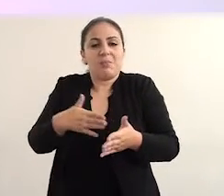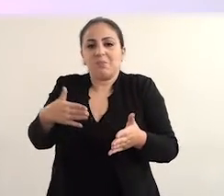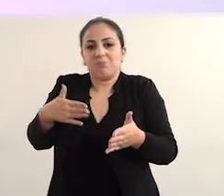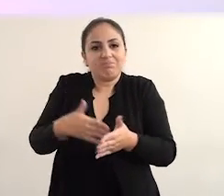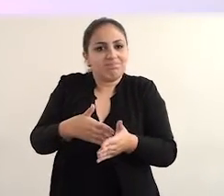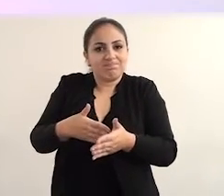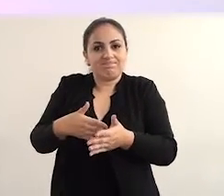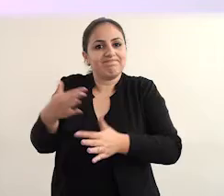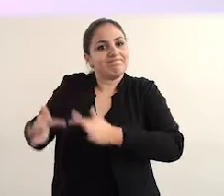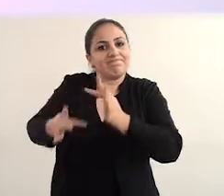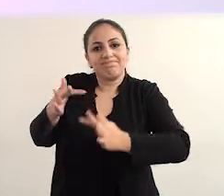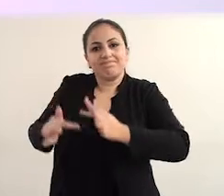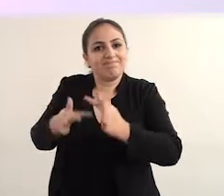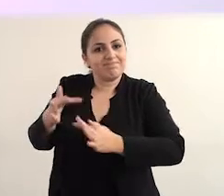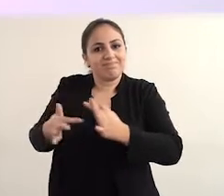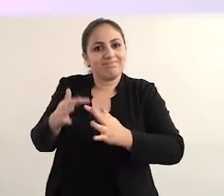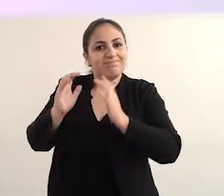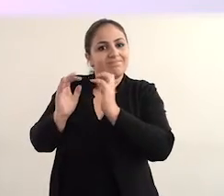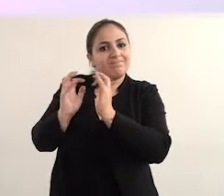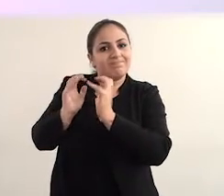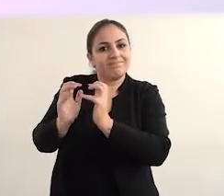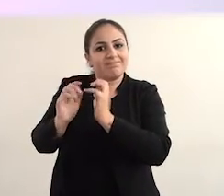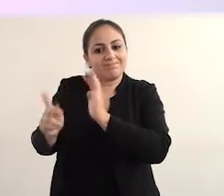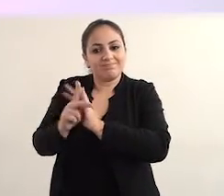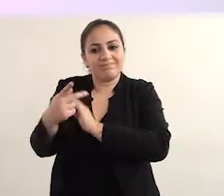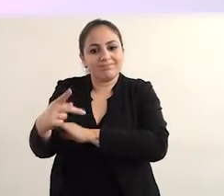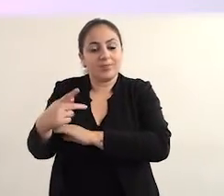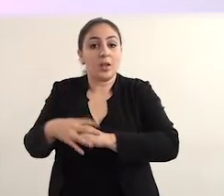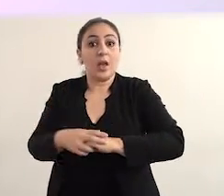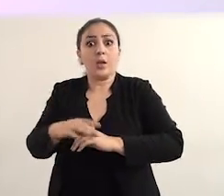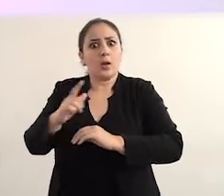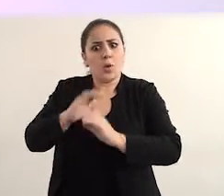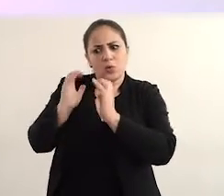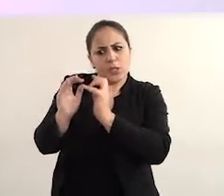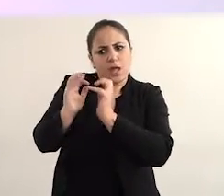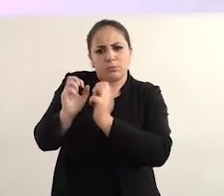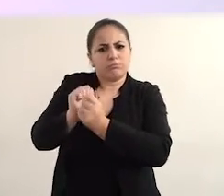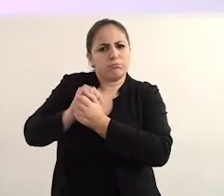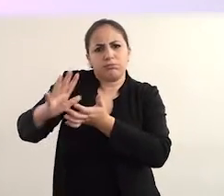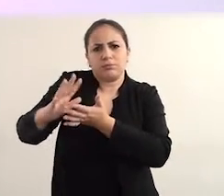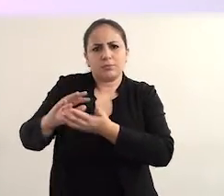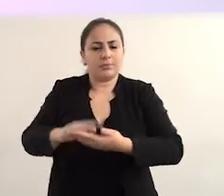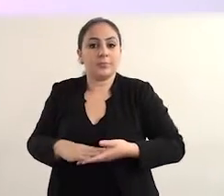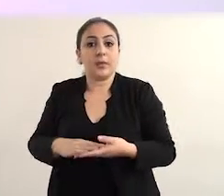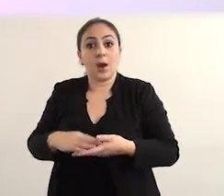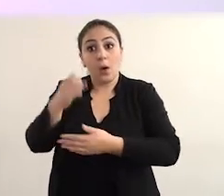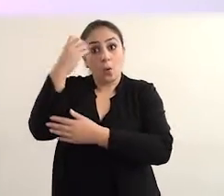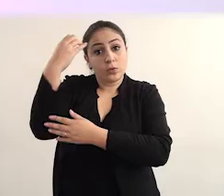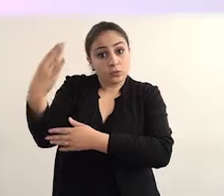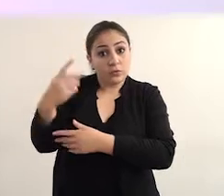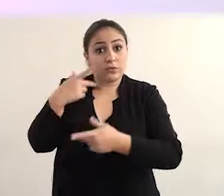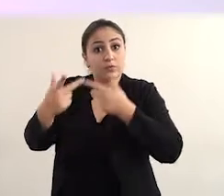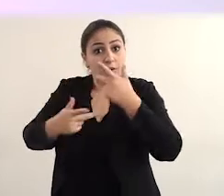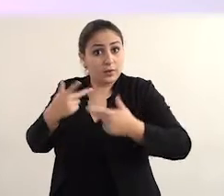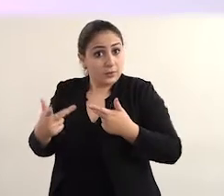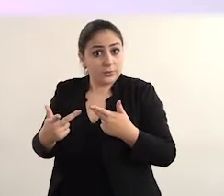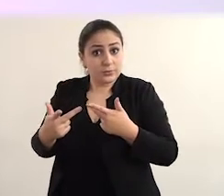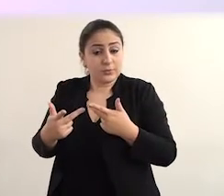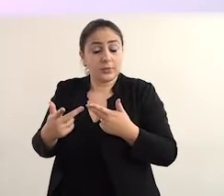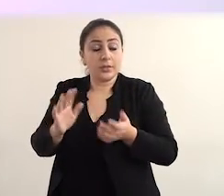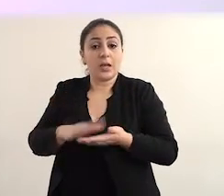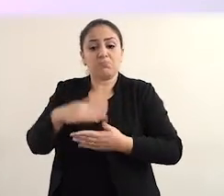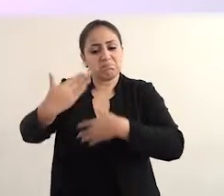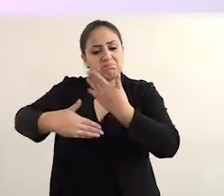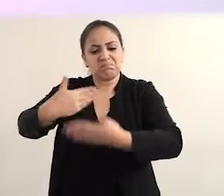limitação no funcionamento do cérebro dele, né? Então ele tem o pleno funcionamento. Cognitivamente falando, né,